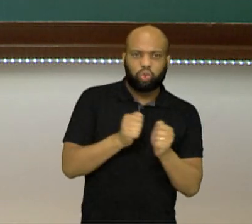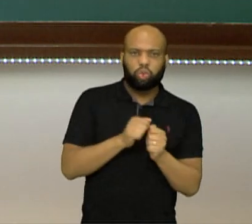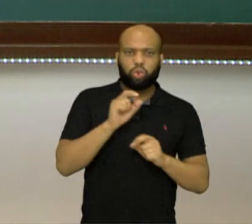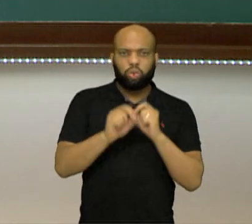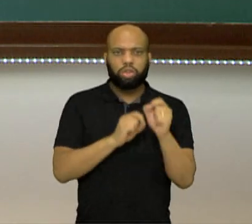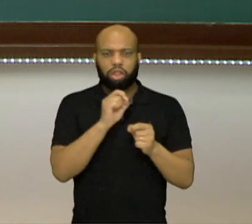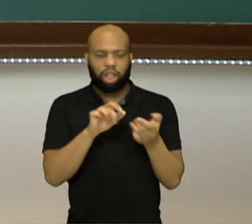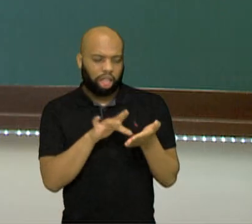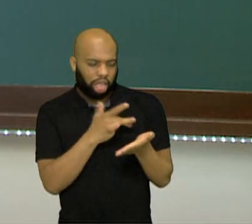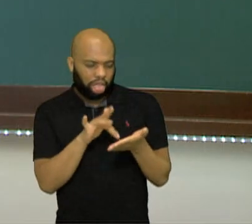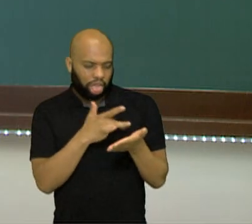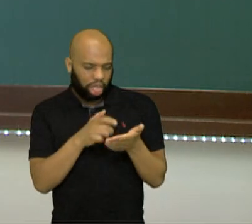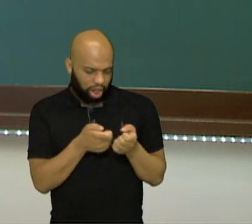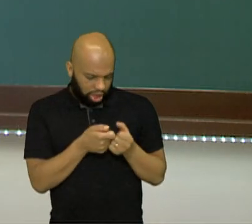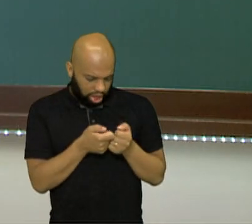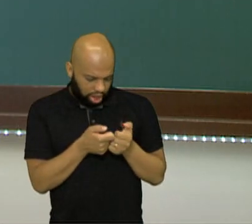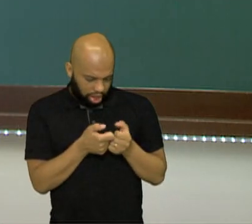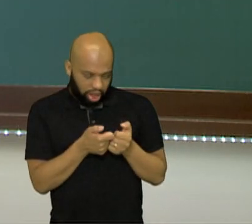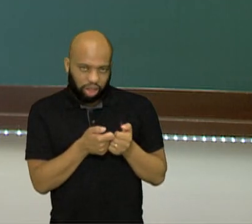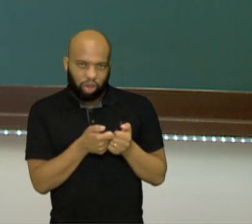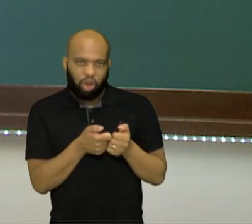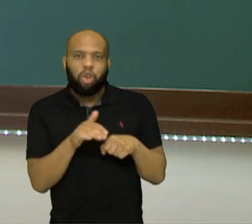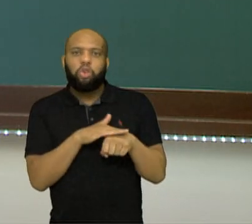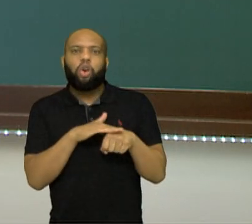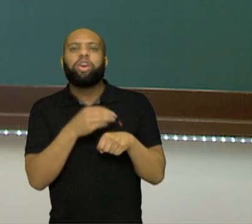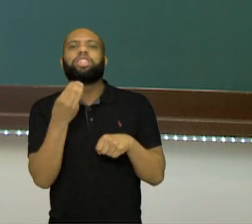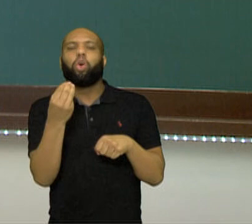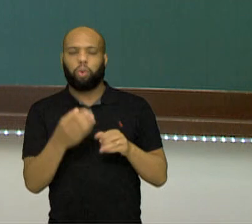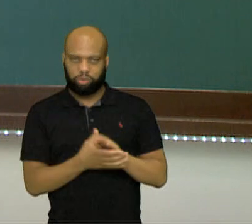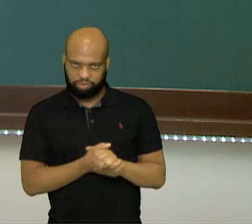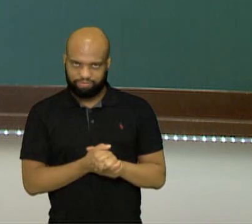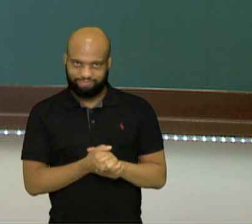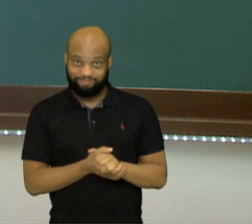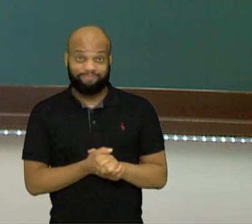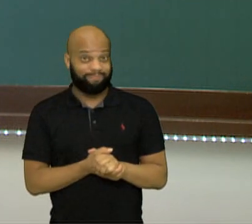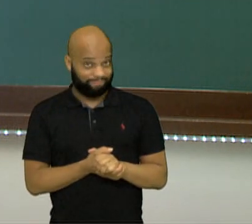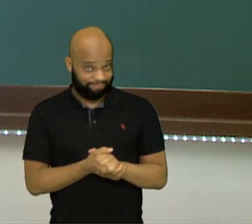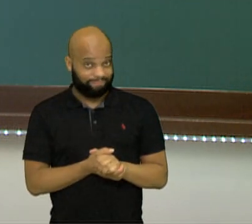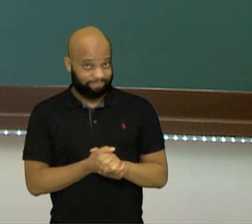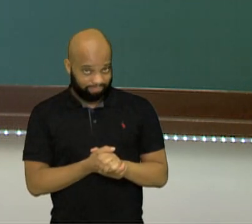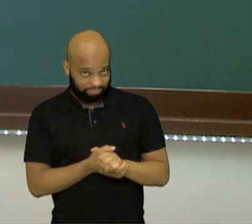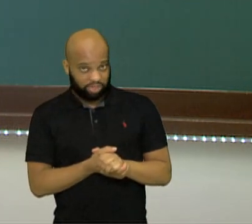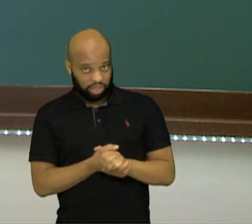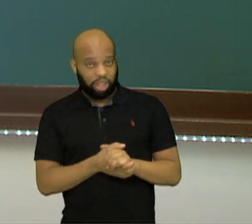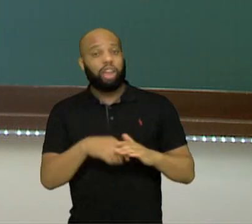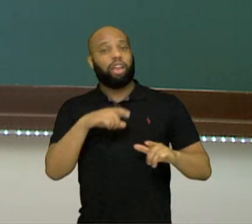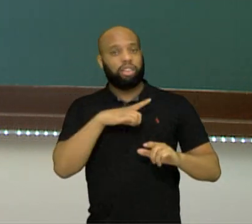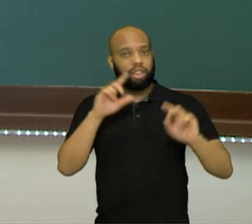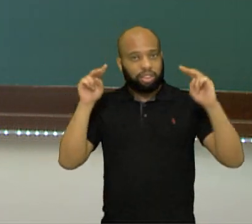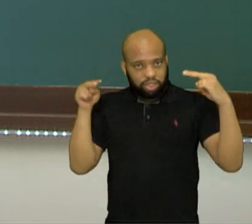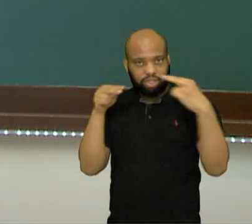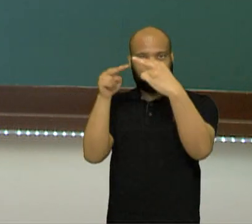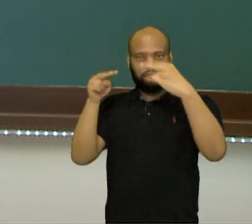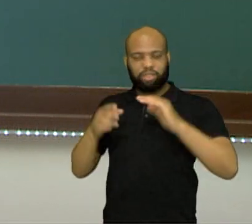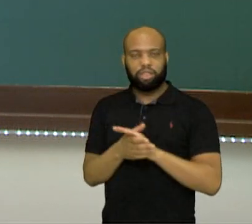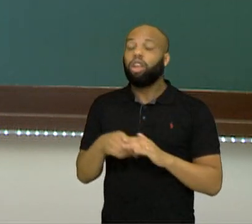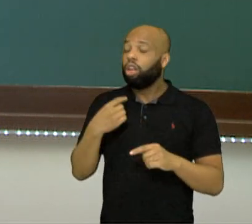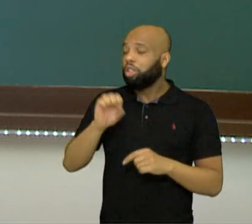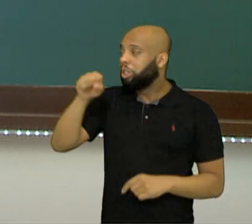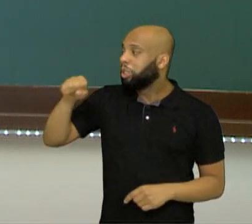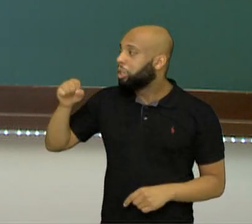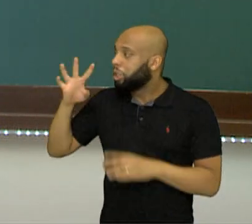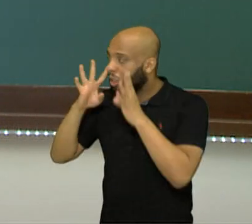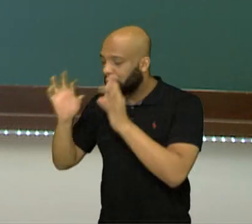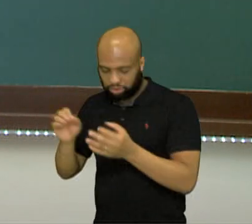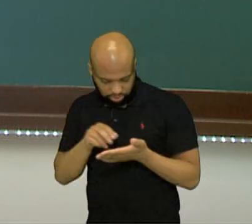mão lá? Às vezes está com o celularzinho ali, e você conversando, muitas vezes com a parede, a pessoa, não, eu estou ouvindo. Mas